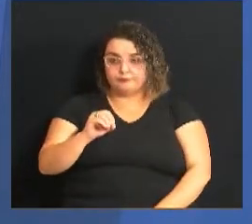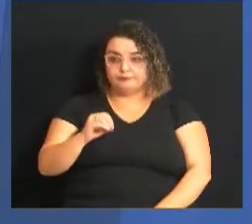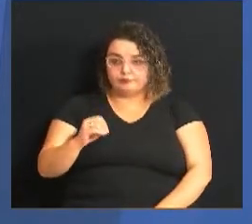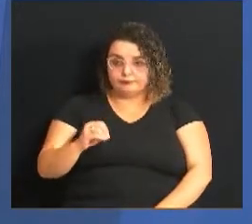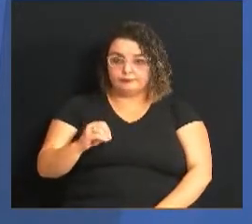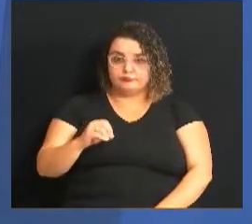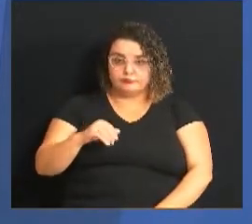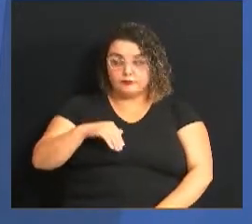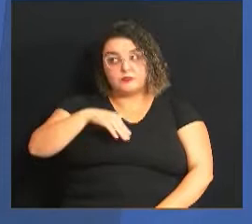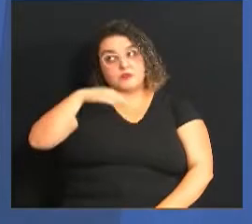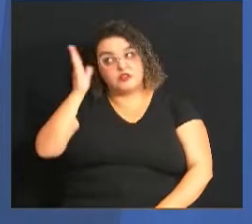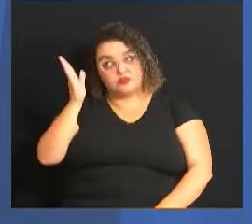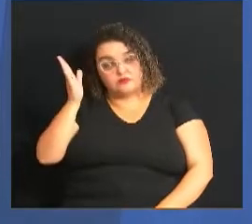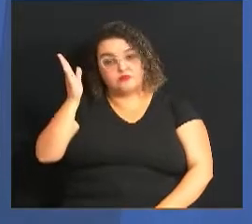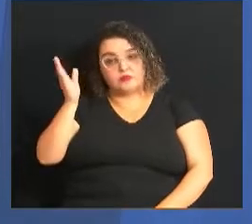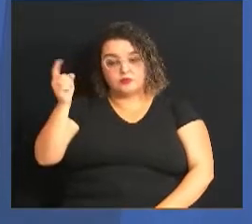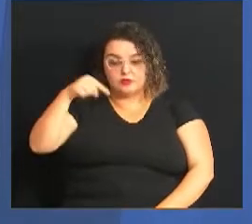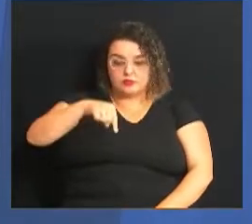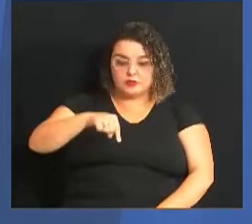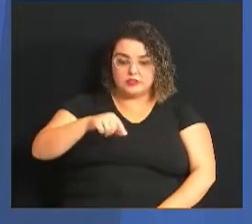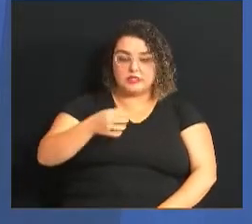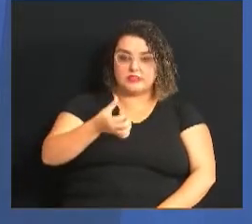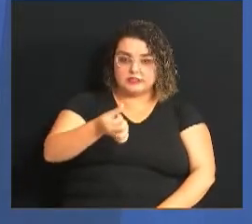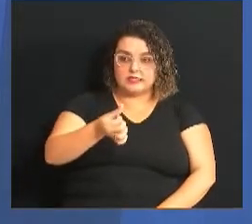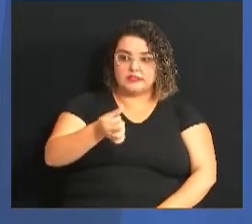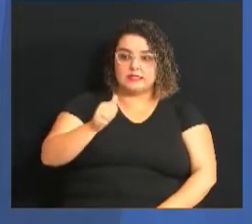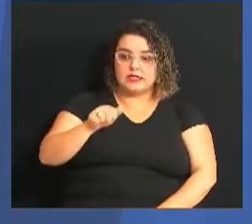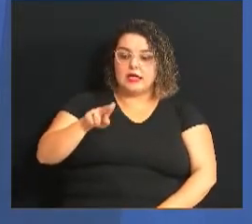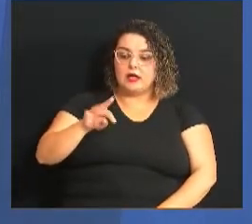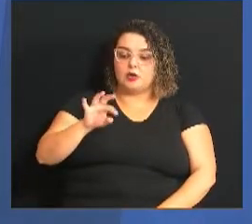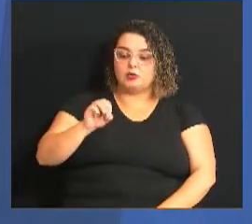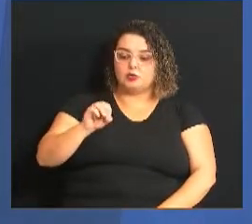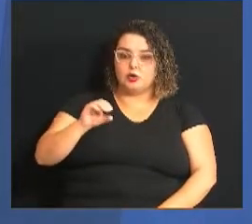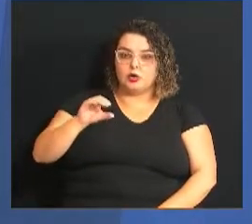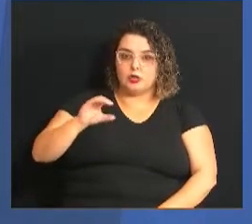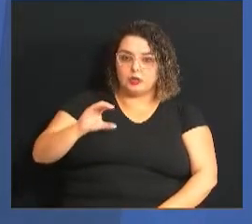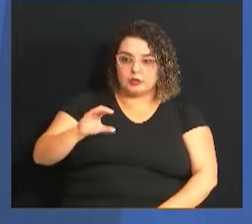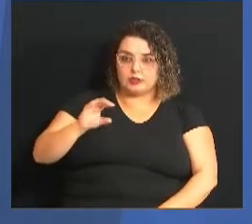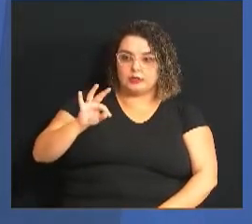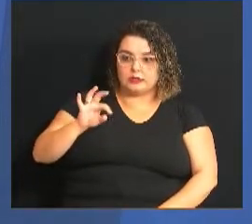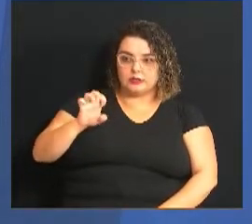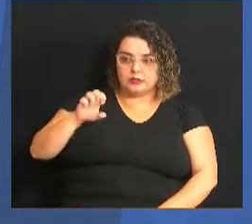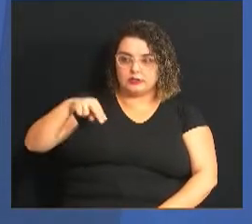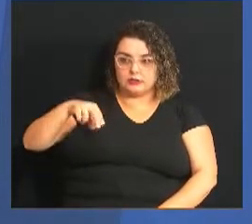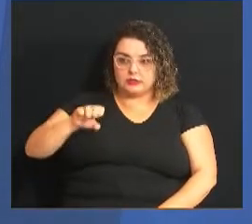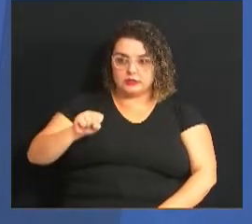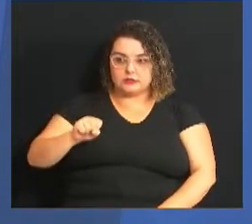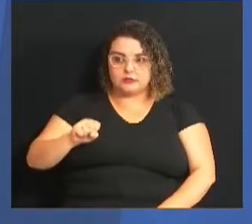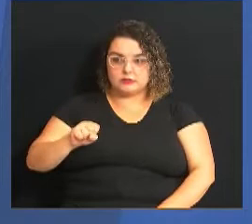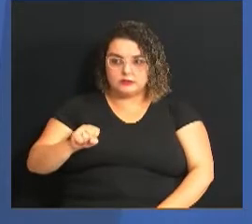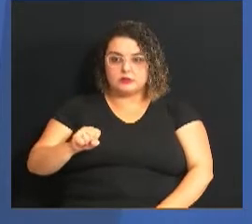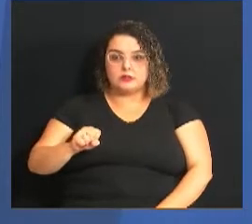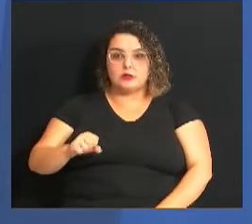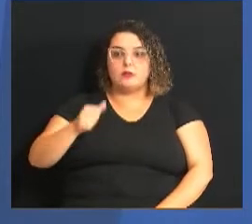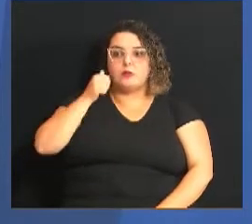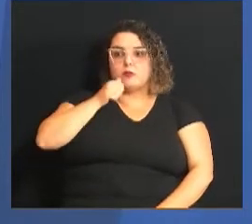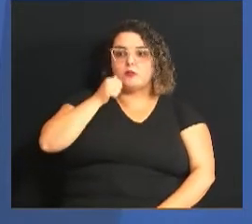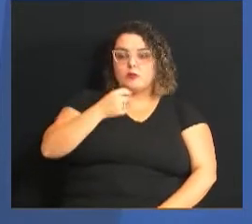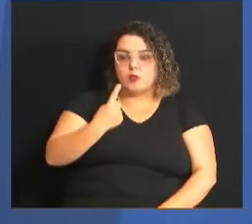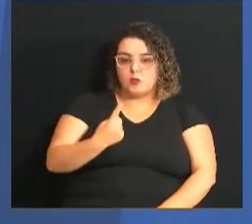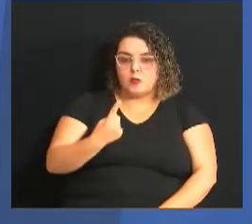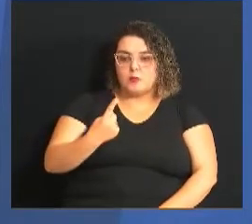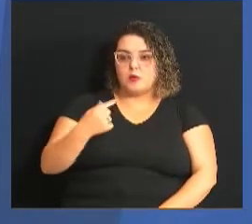importados e 6 autóctones. Os pacientes, 15 homens e uma mulher, têm entre 23 e 41